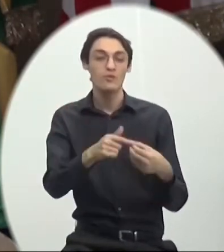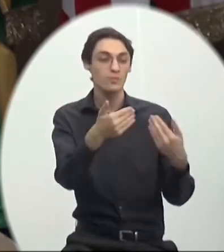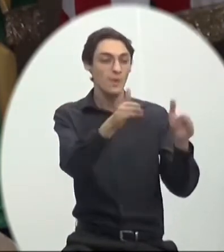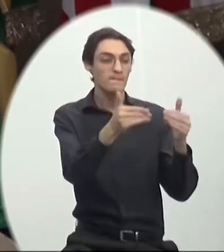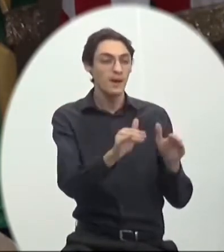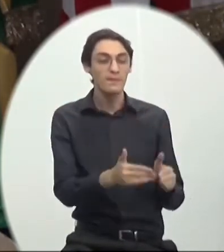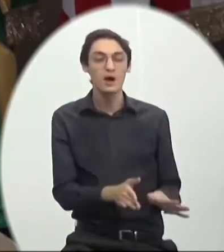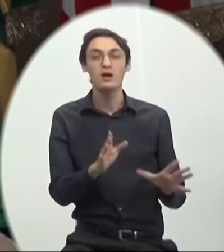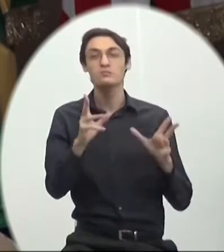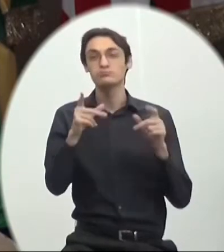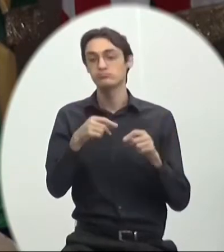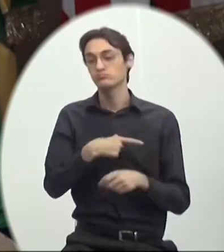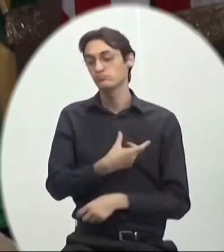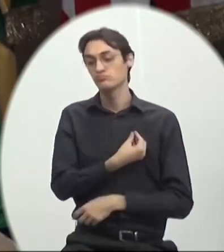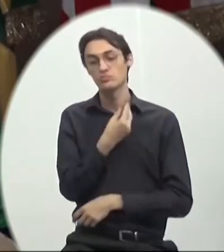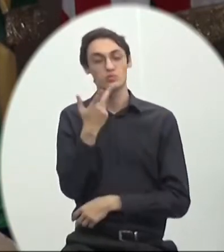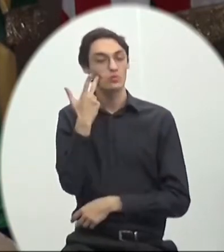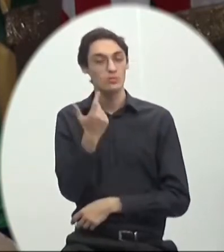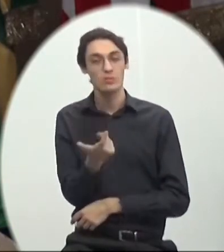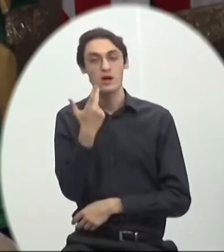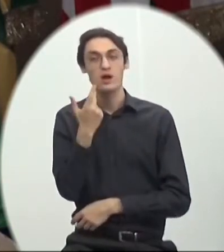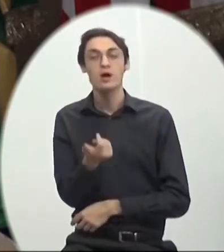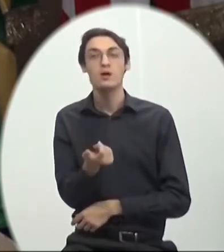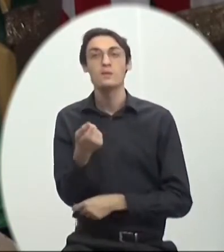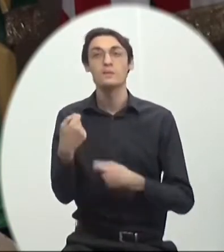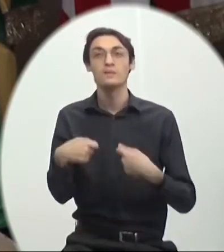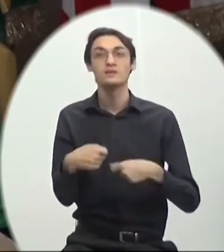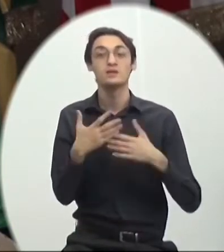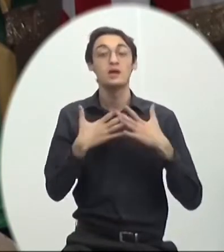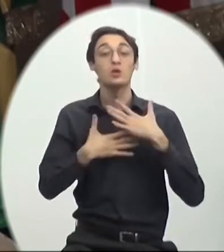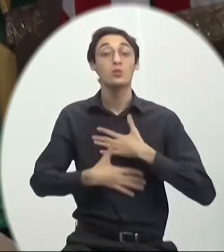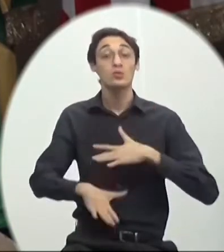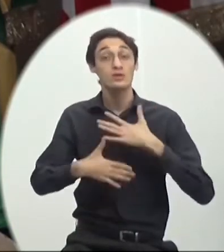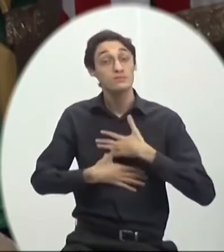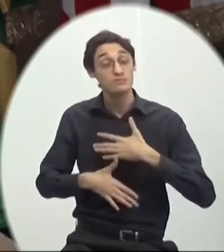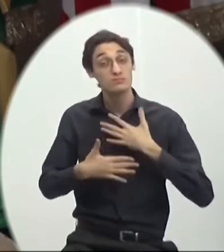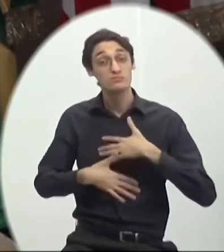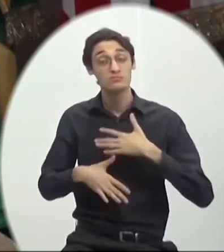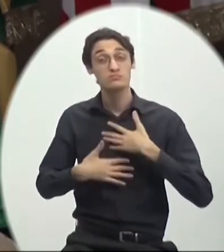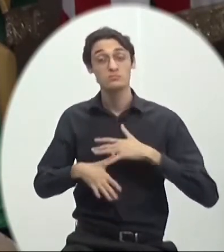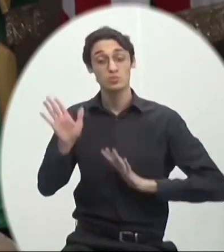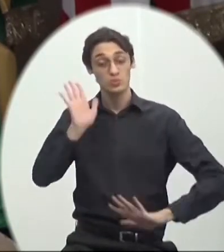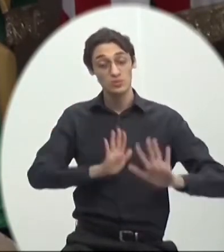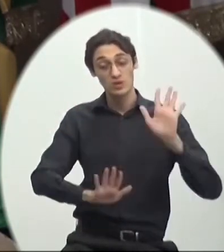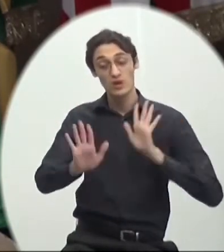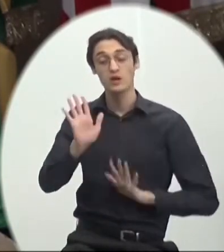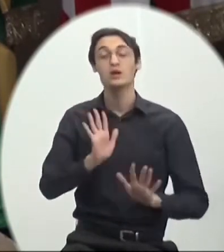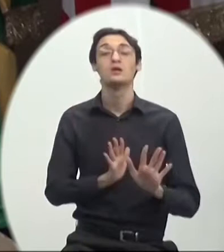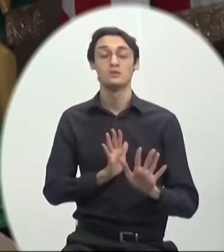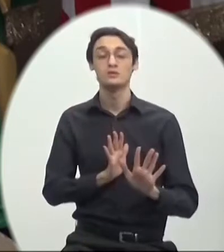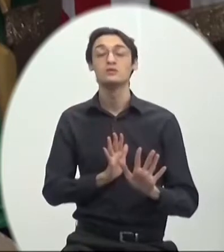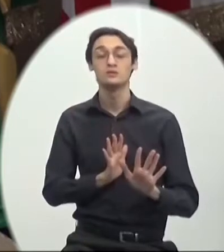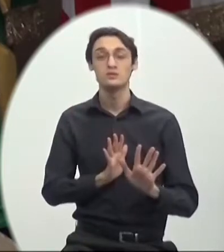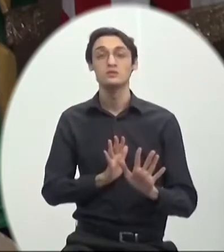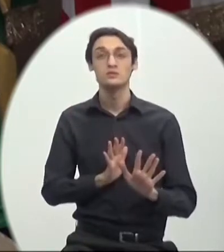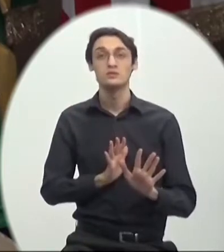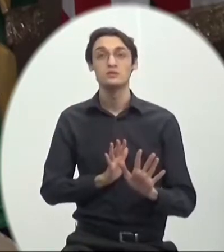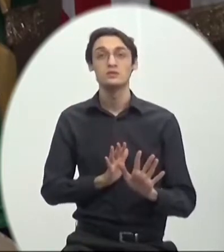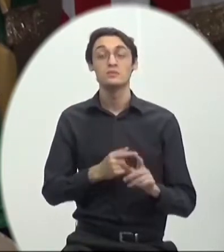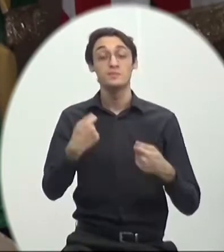pessoas começam a ter uma vida normal, elas precisam ter a cautela. Preciso ter cuidado, preciso